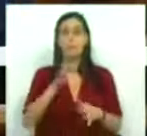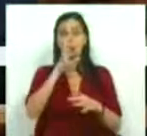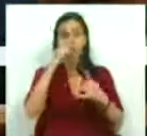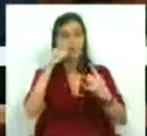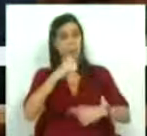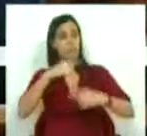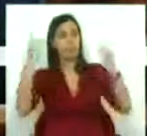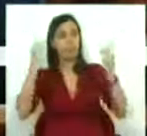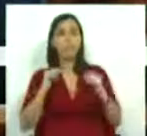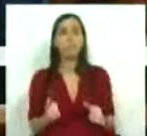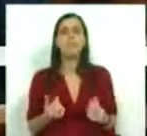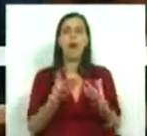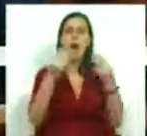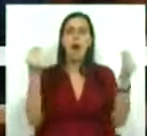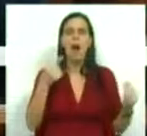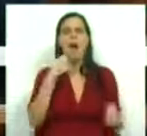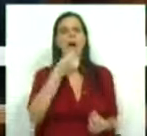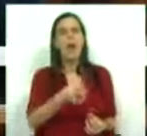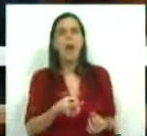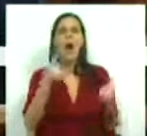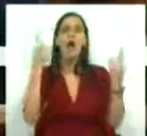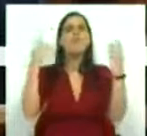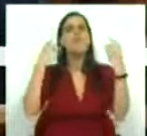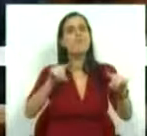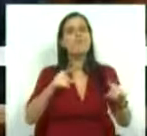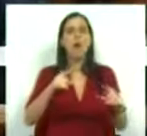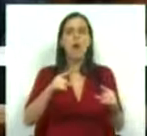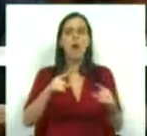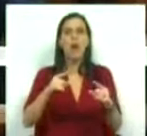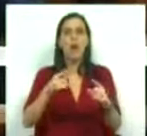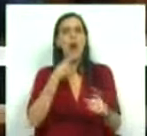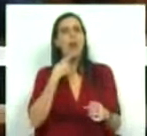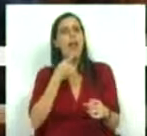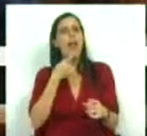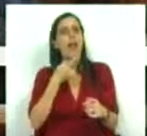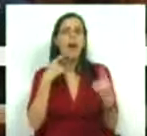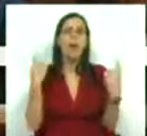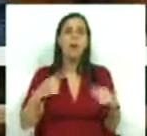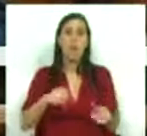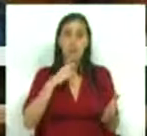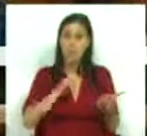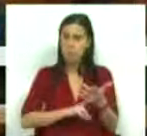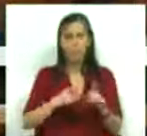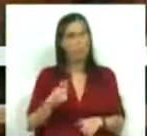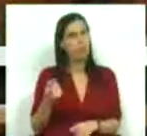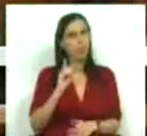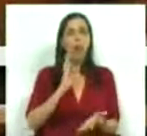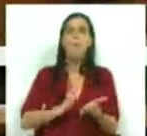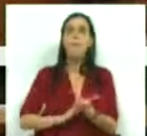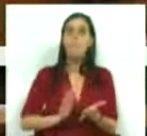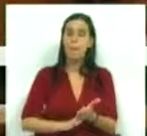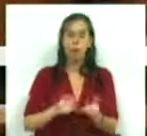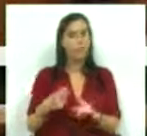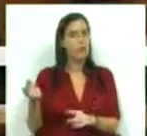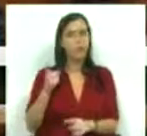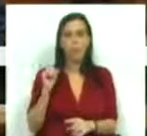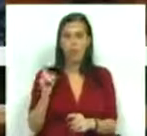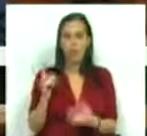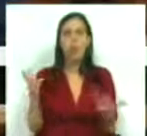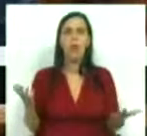o anunciámos, muitos disseram que seria só uma flor de retórica. Mas não é, e está provado que não